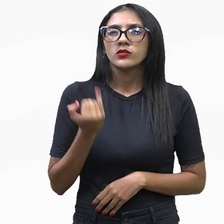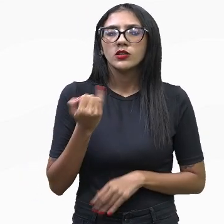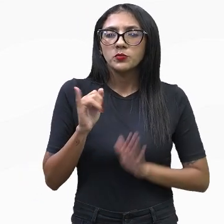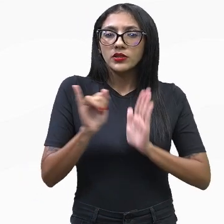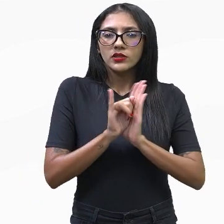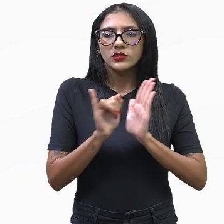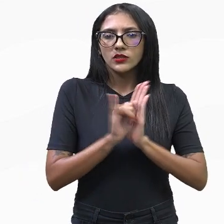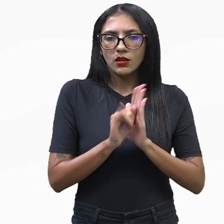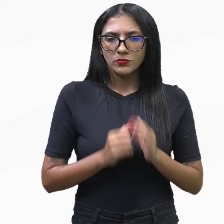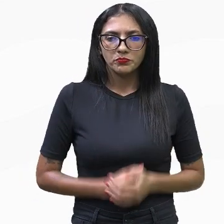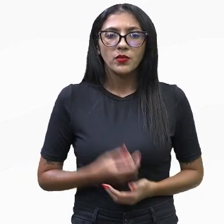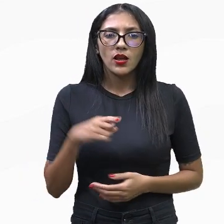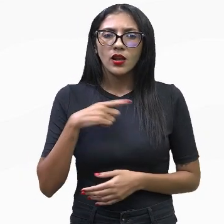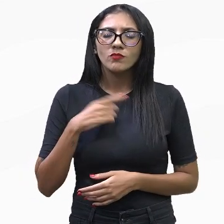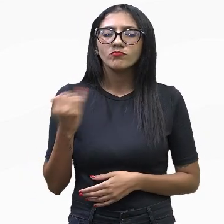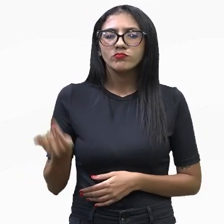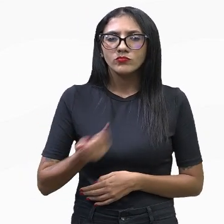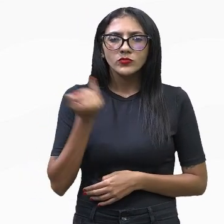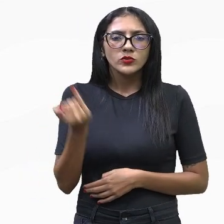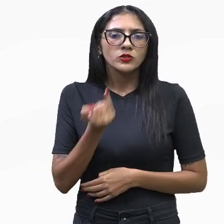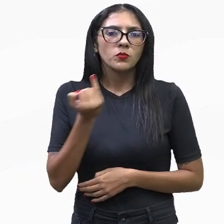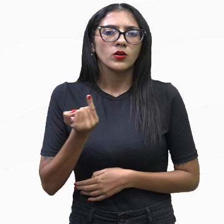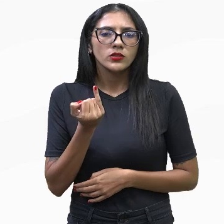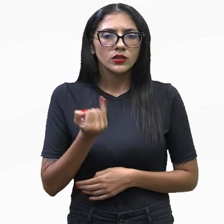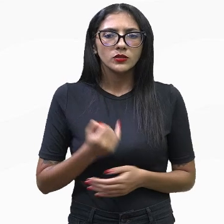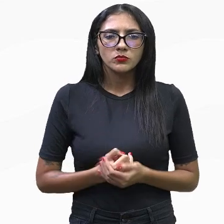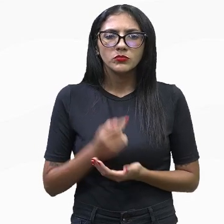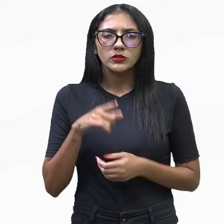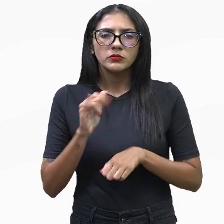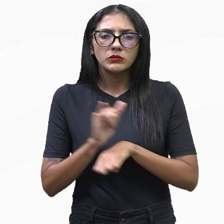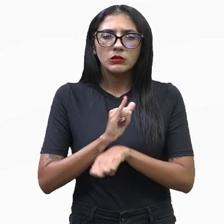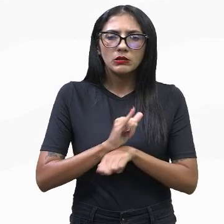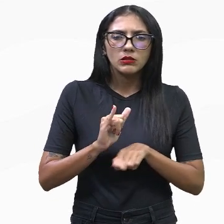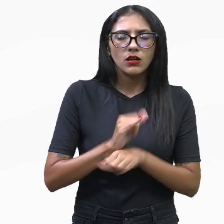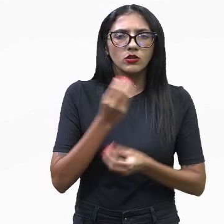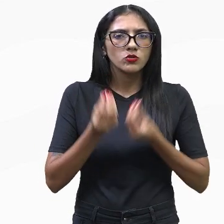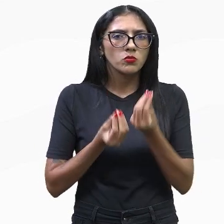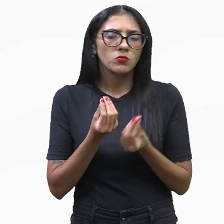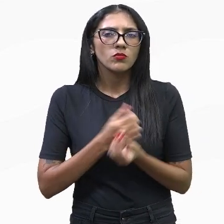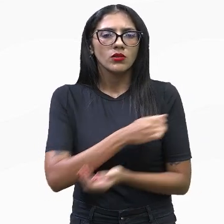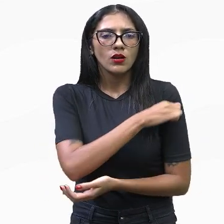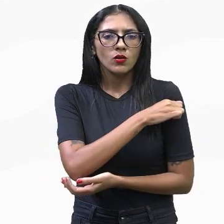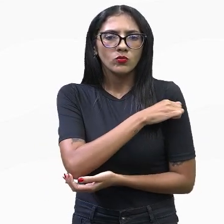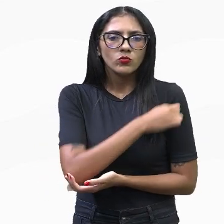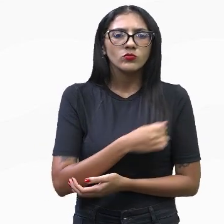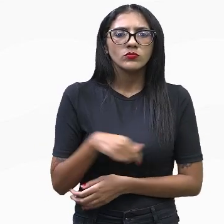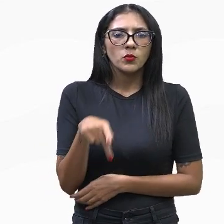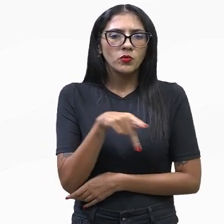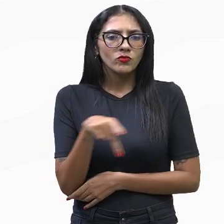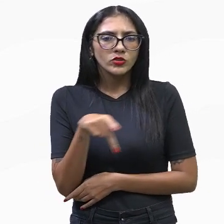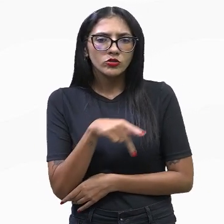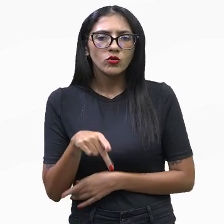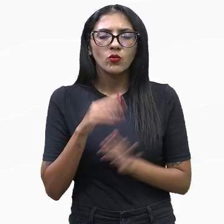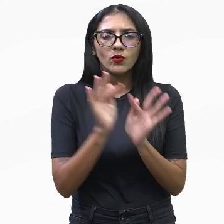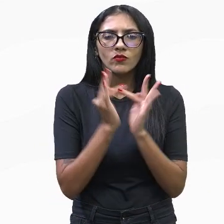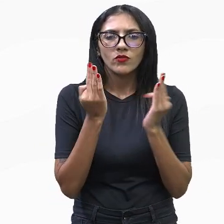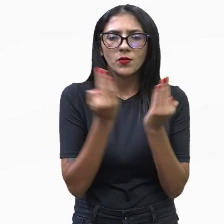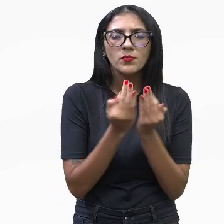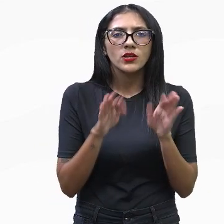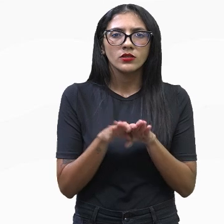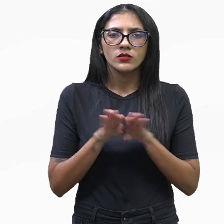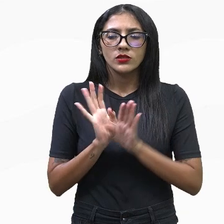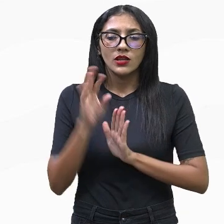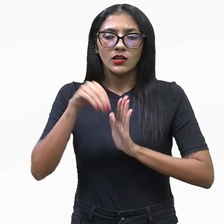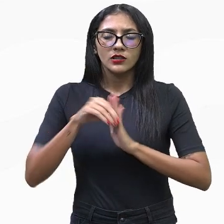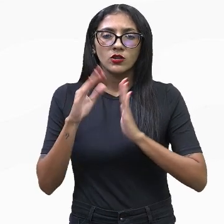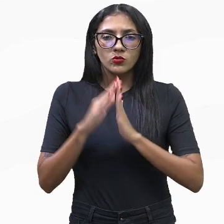papel fundamental na busca por meios de fazer com que alunos, professores, pais e a